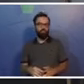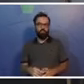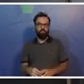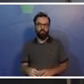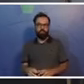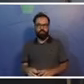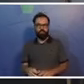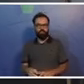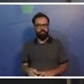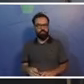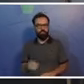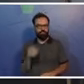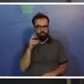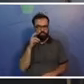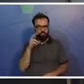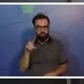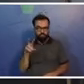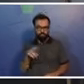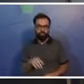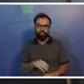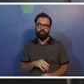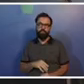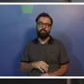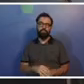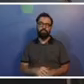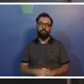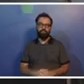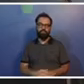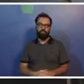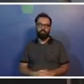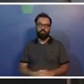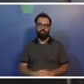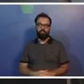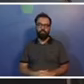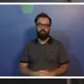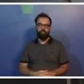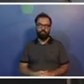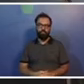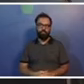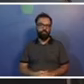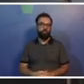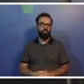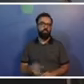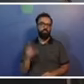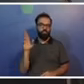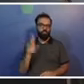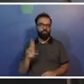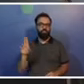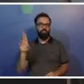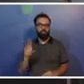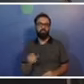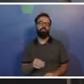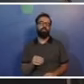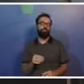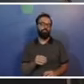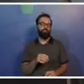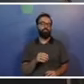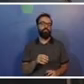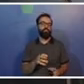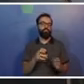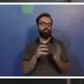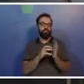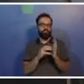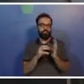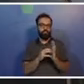estávamos vendo generalizações. O que é isso? Usar letras para representar